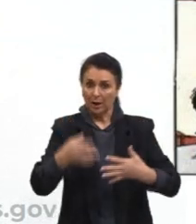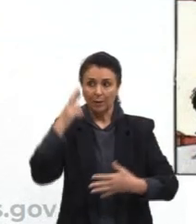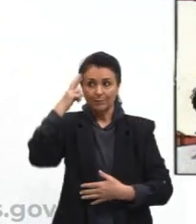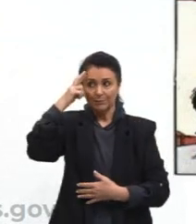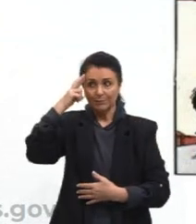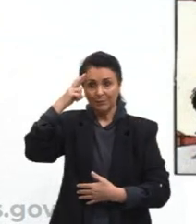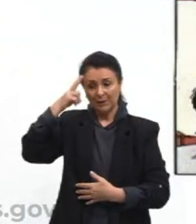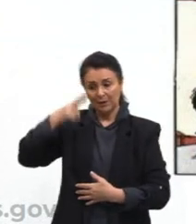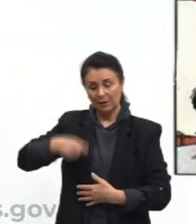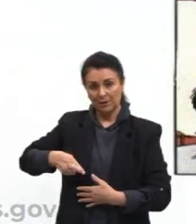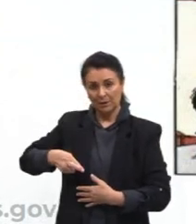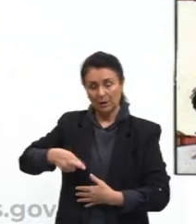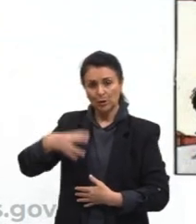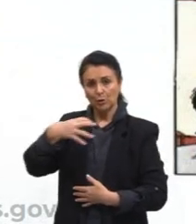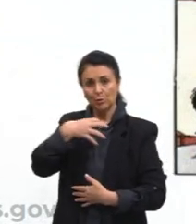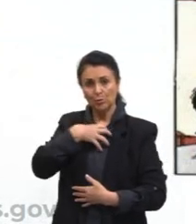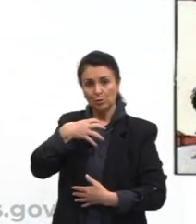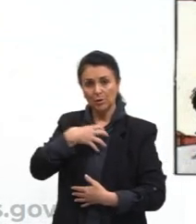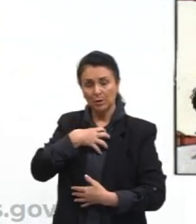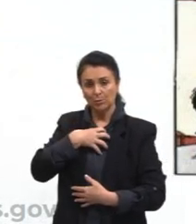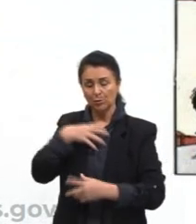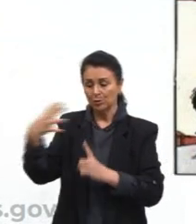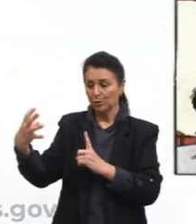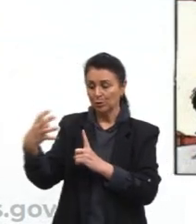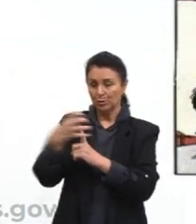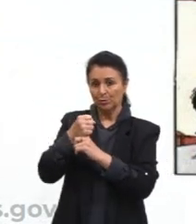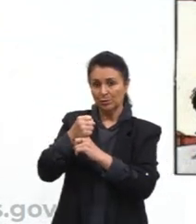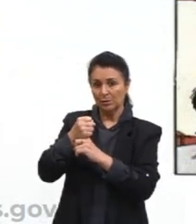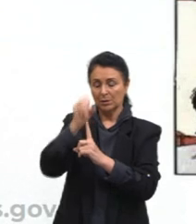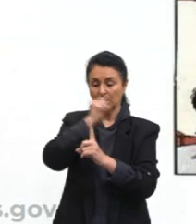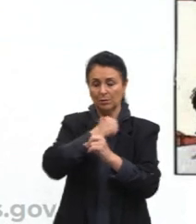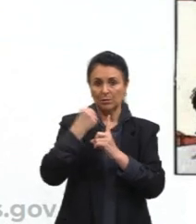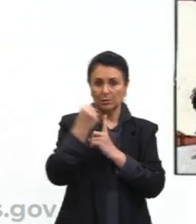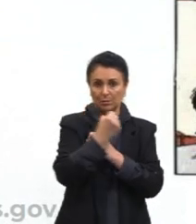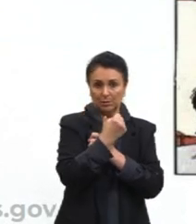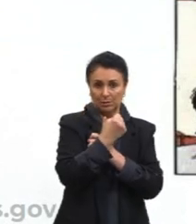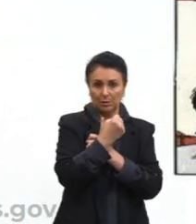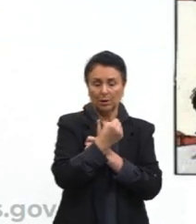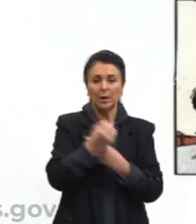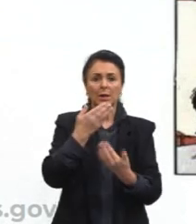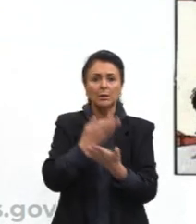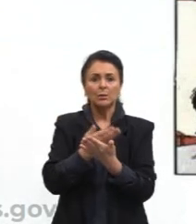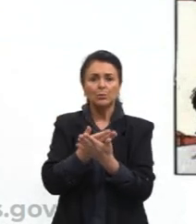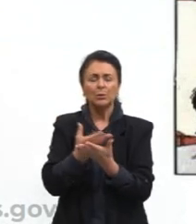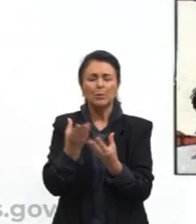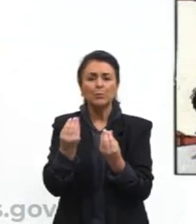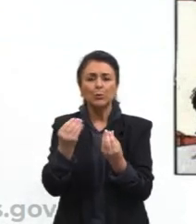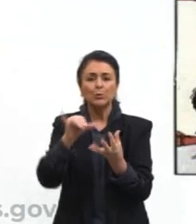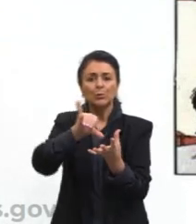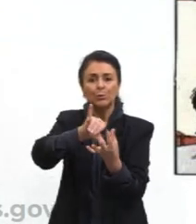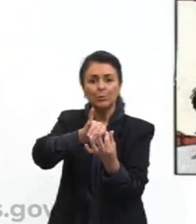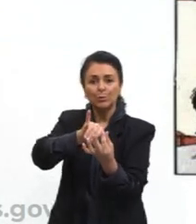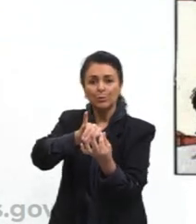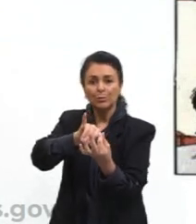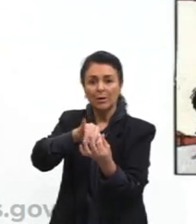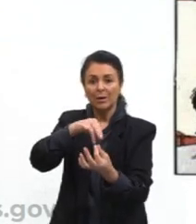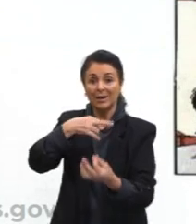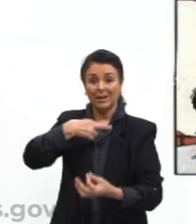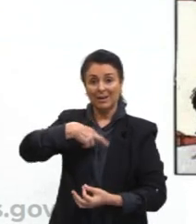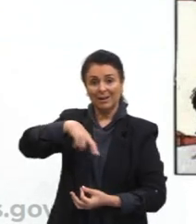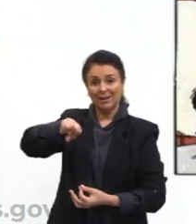racionalidade e as formas de dominação social ele traz ele estuda muito a questão do capitalismo e da religião